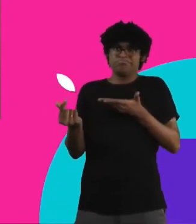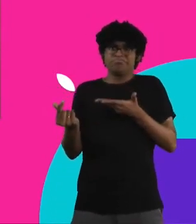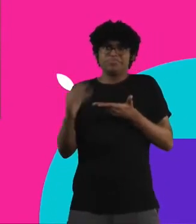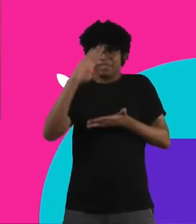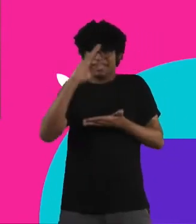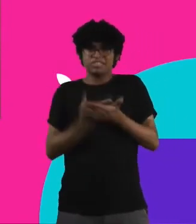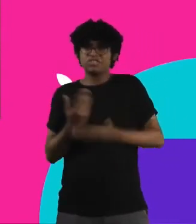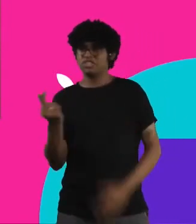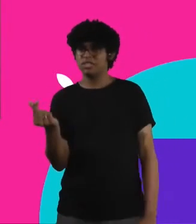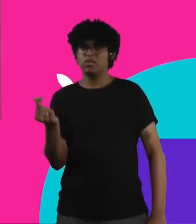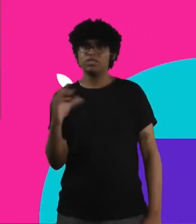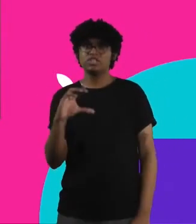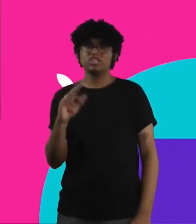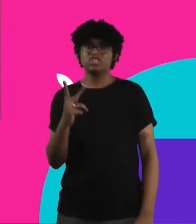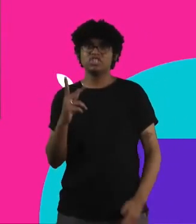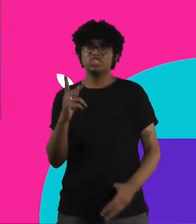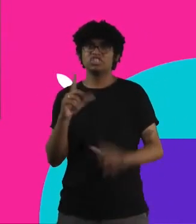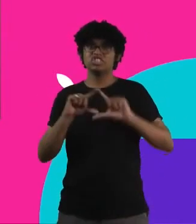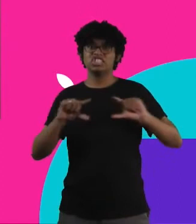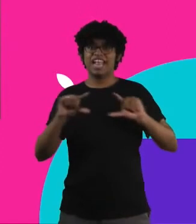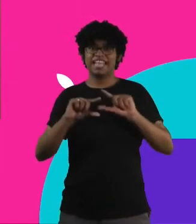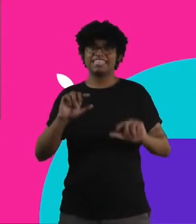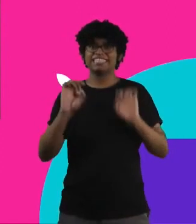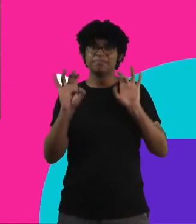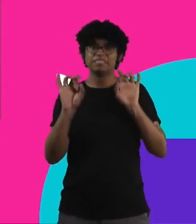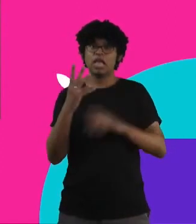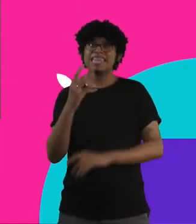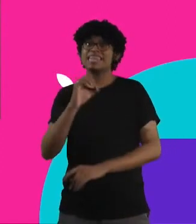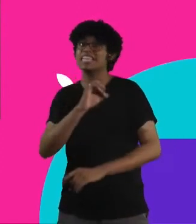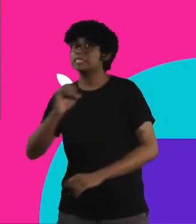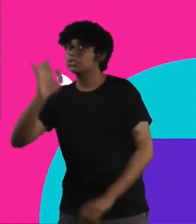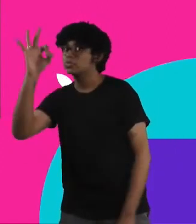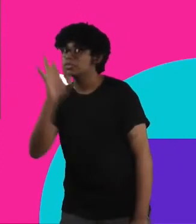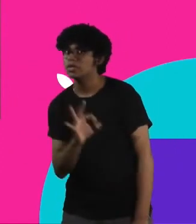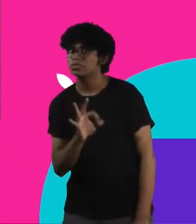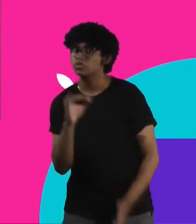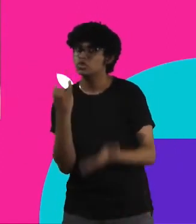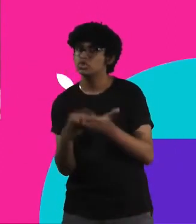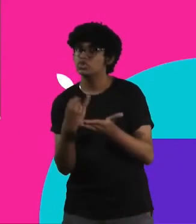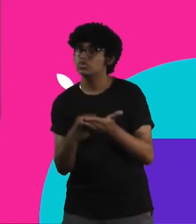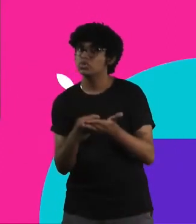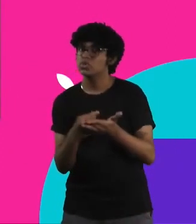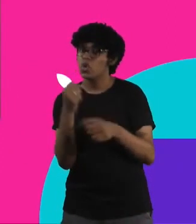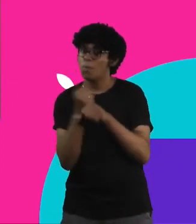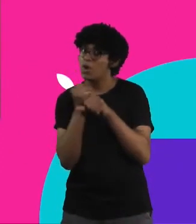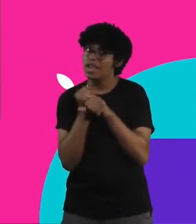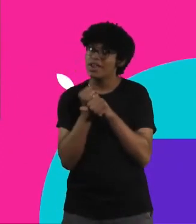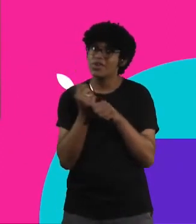Como é que você tem um cheque especial a 300% ao ano? 300% ao